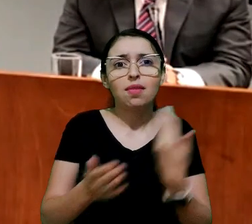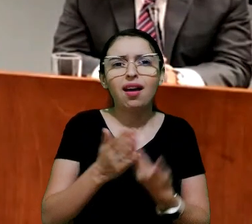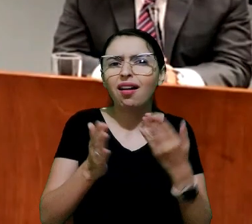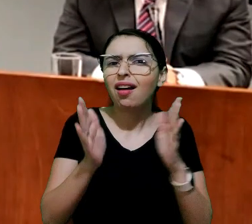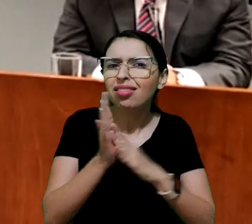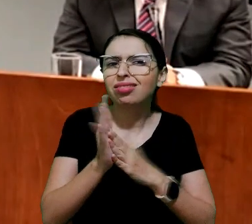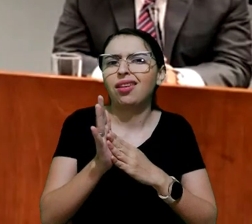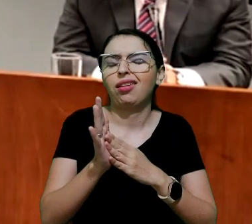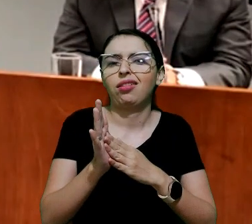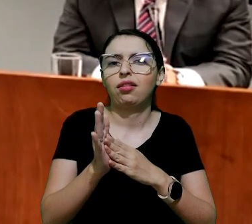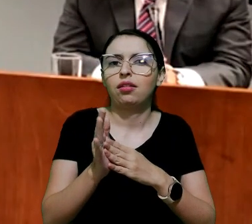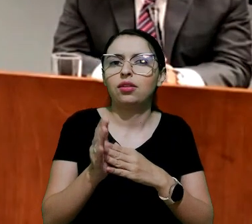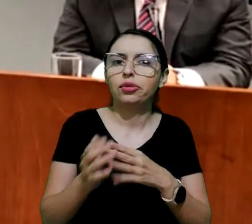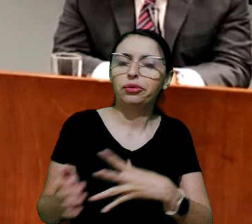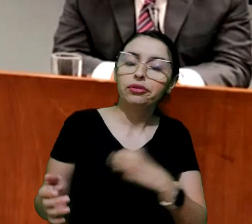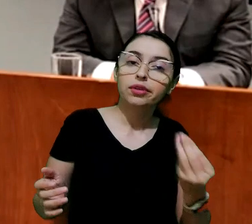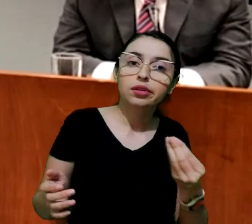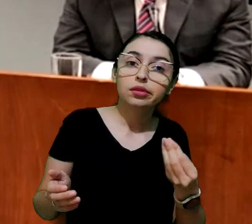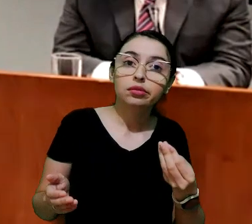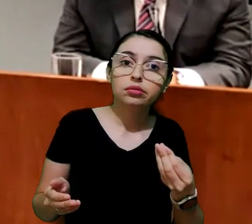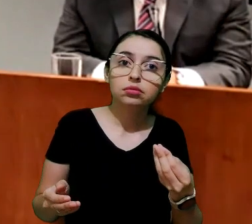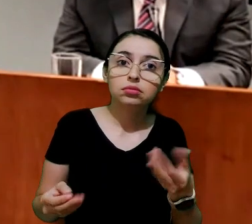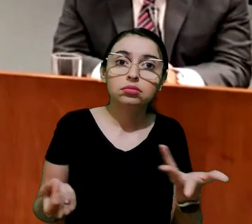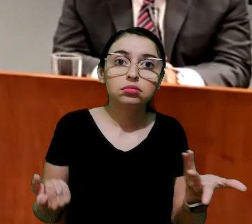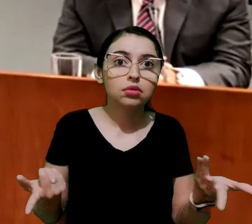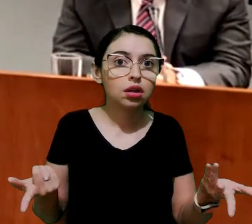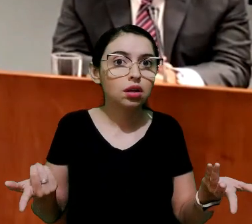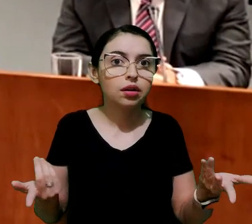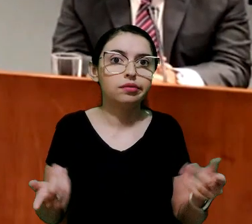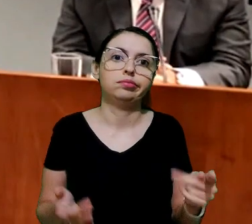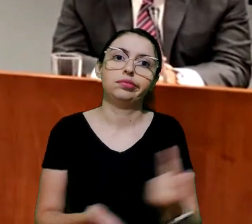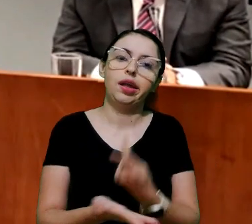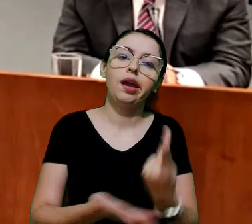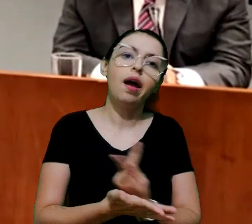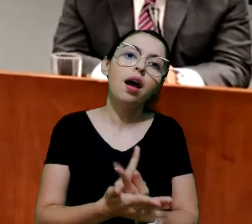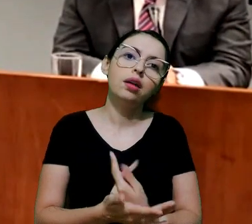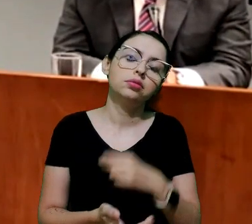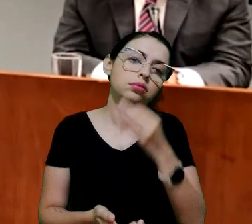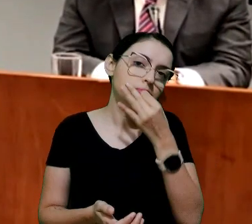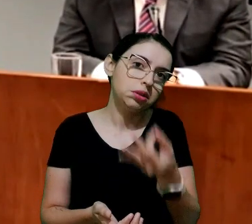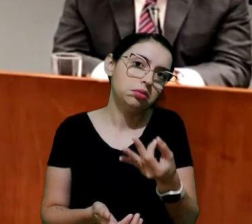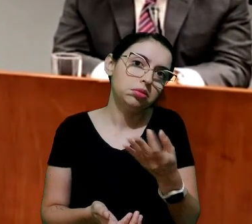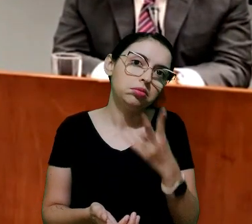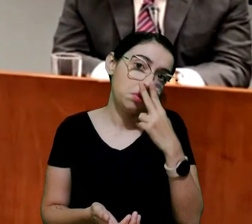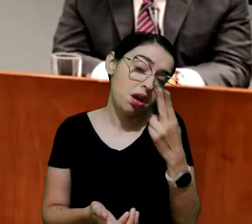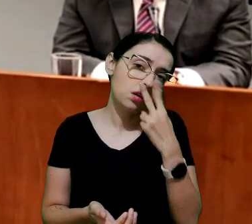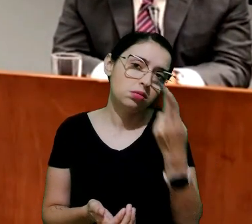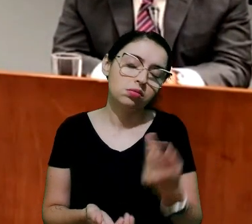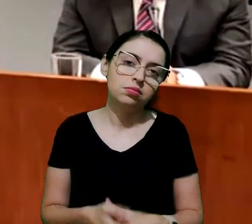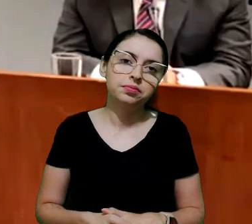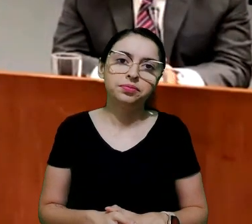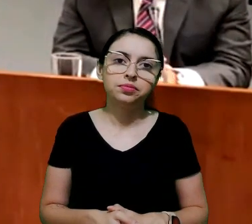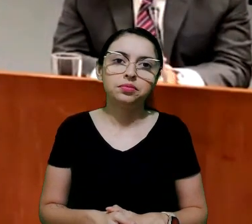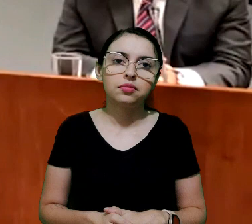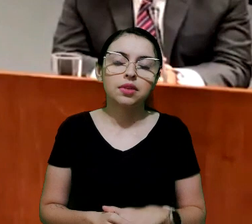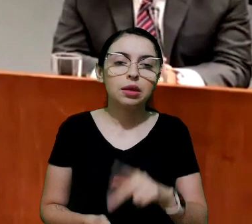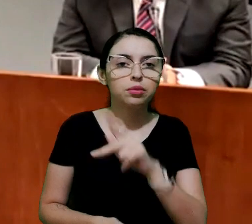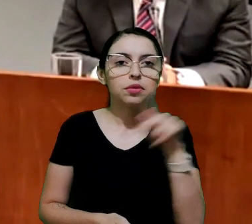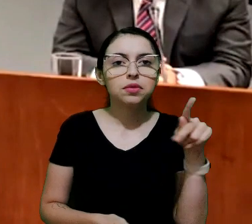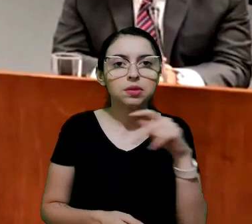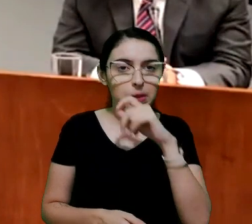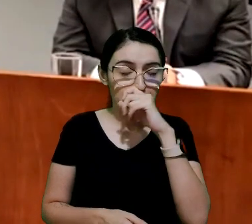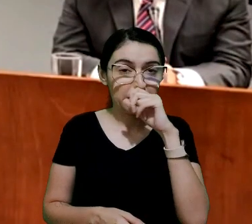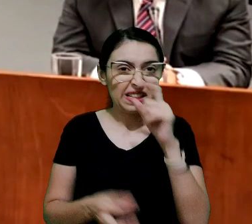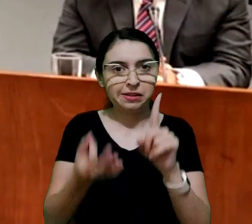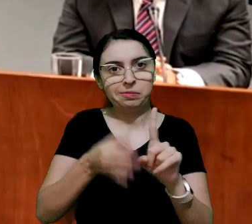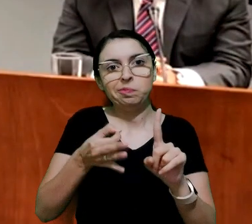se questionarem se eles podem dar uma palmada no filho. Nós estamos nesse pé. Quer dizer, eu acho que tem alguma coisa errada aí.